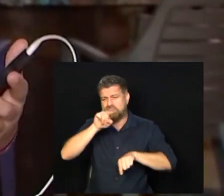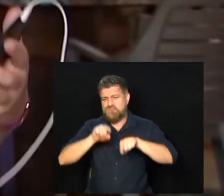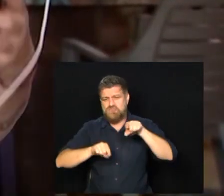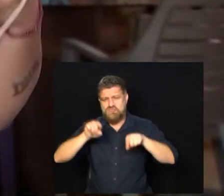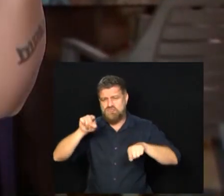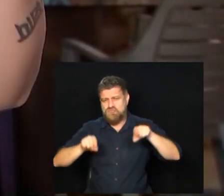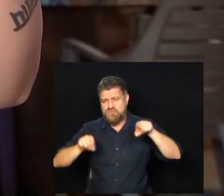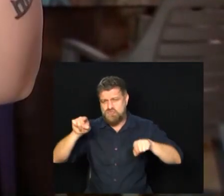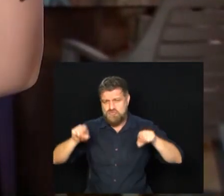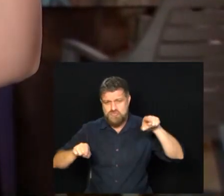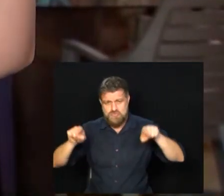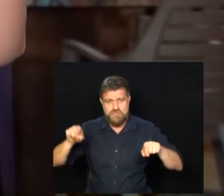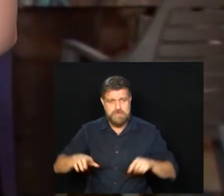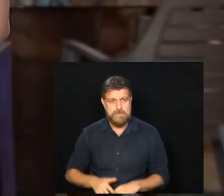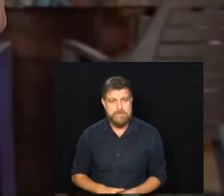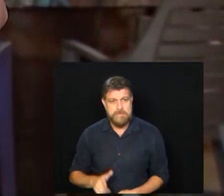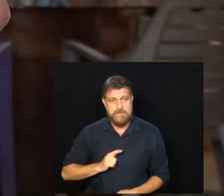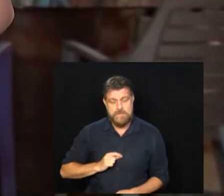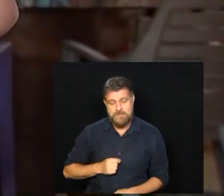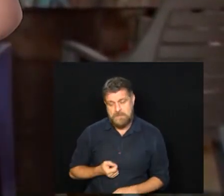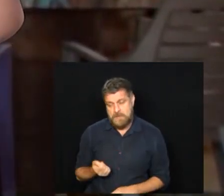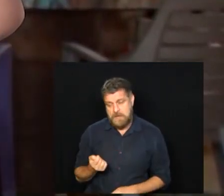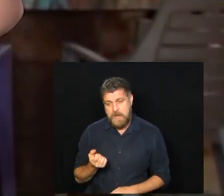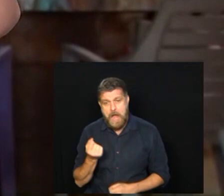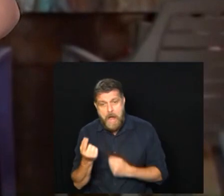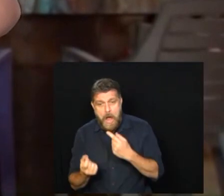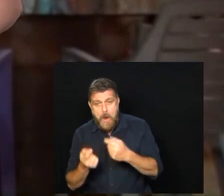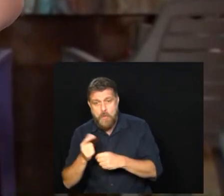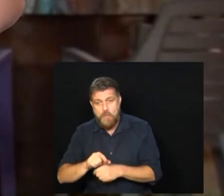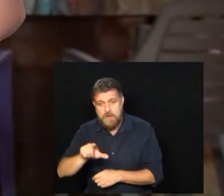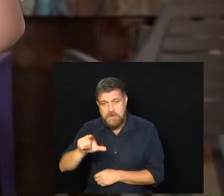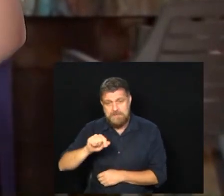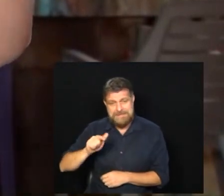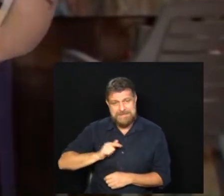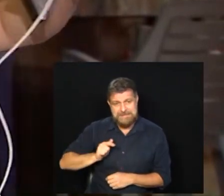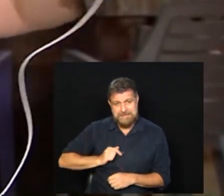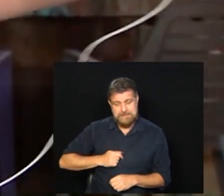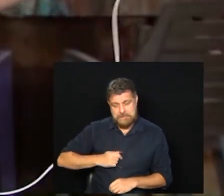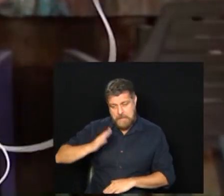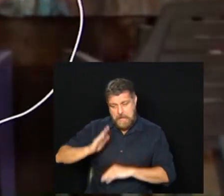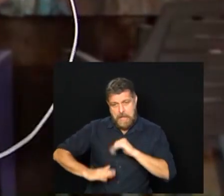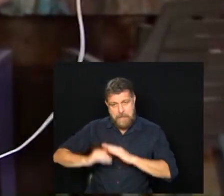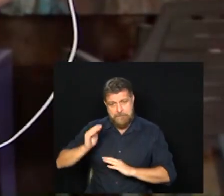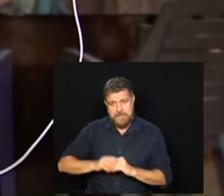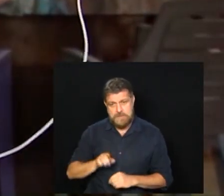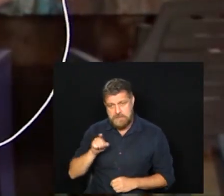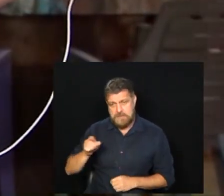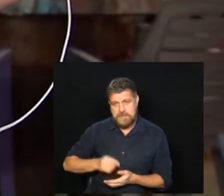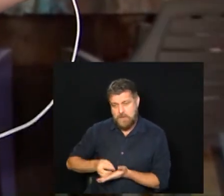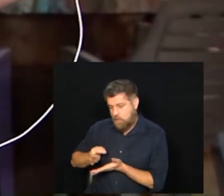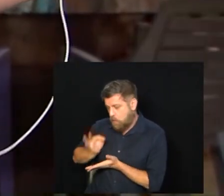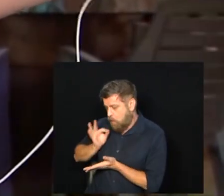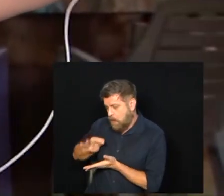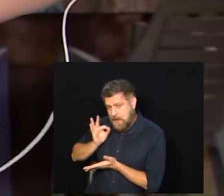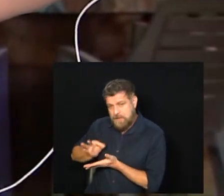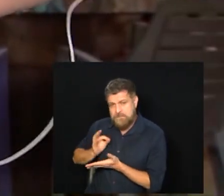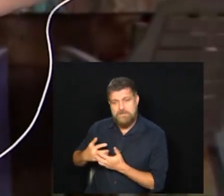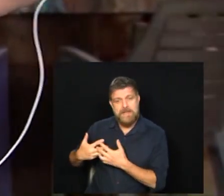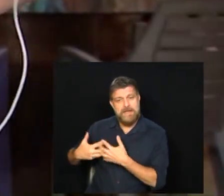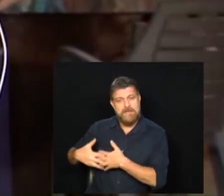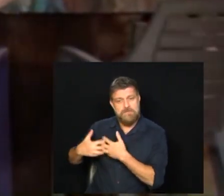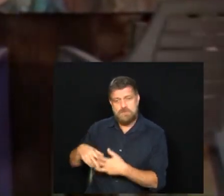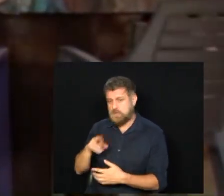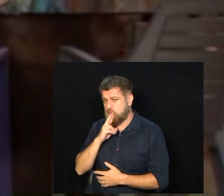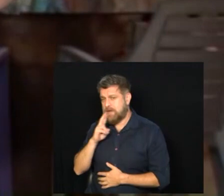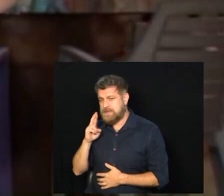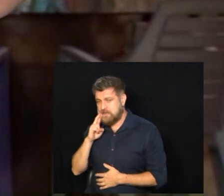E alguns optaram por desenvolver seus potenciais com o Café Valaquilha, por exemplo, que funciona aqui o